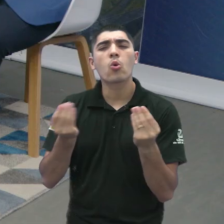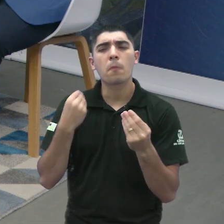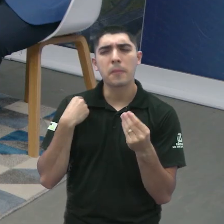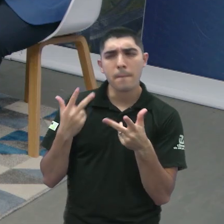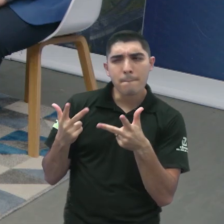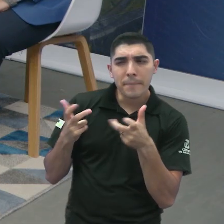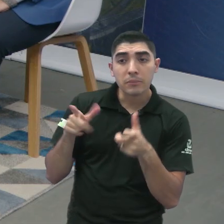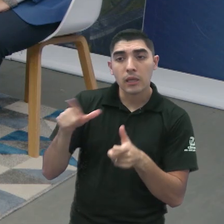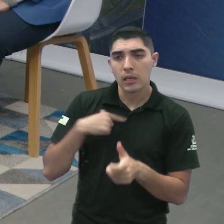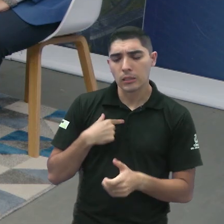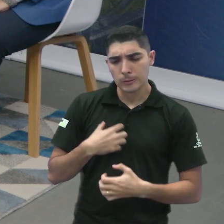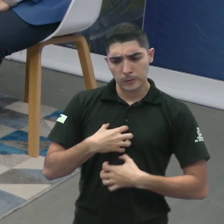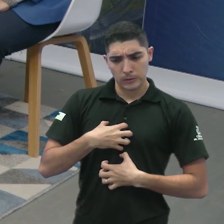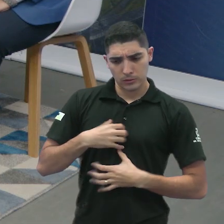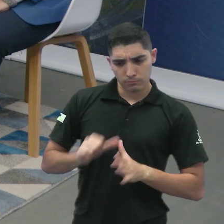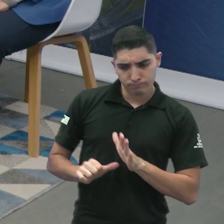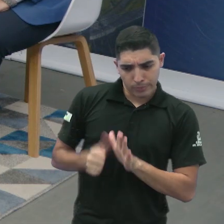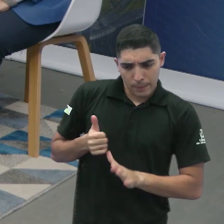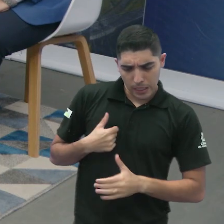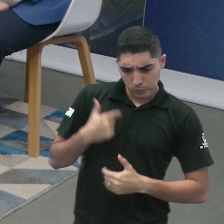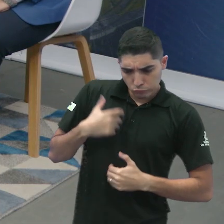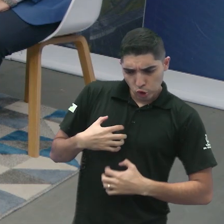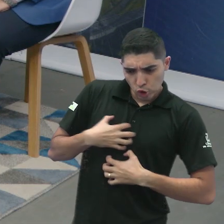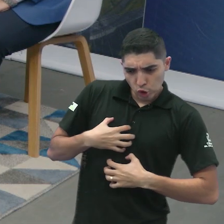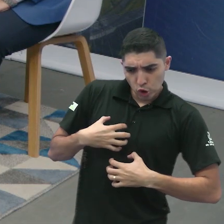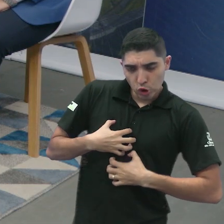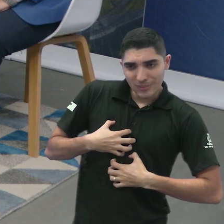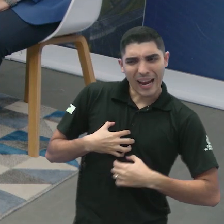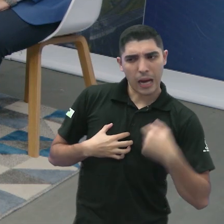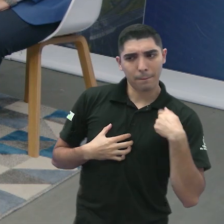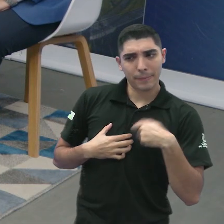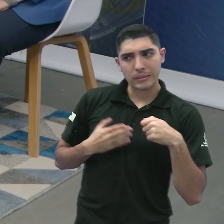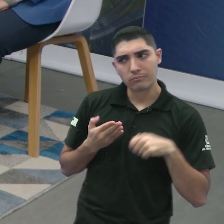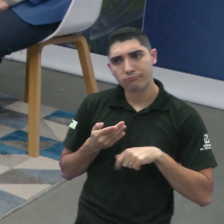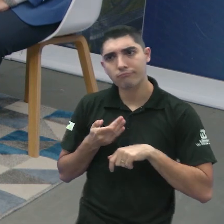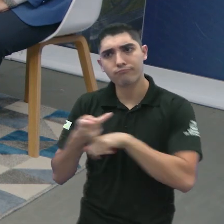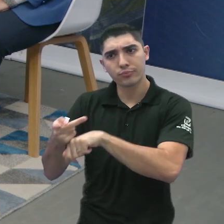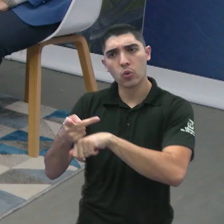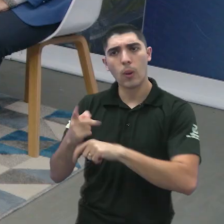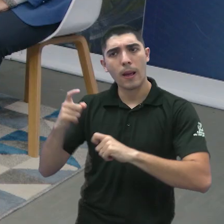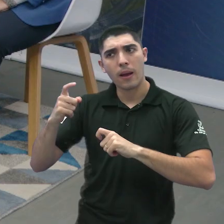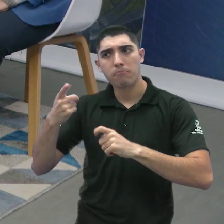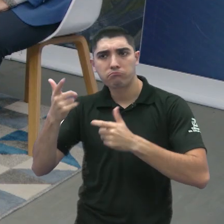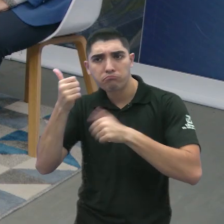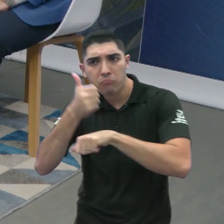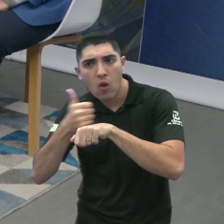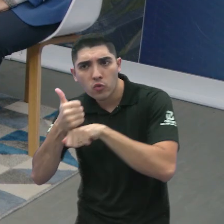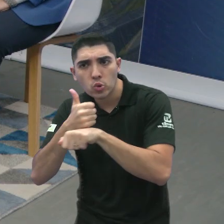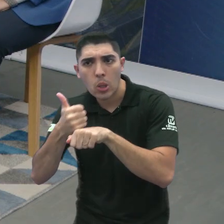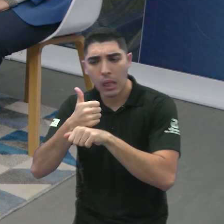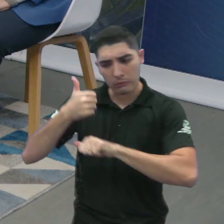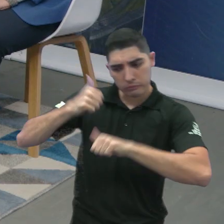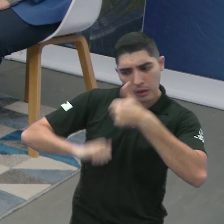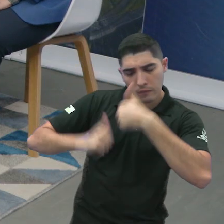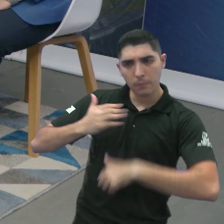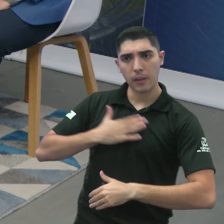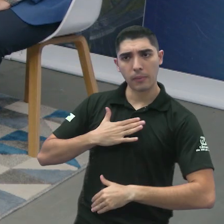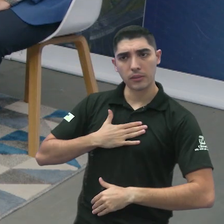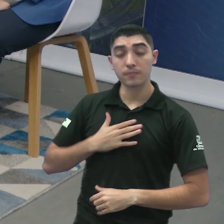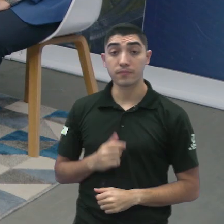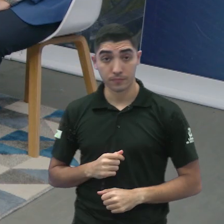que indicam que as pessoas devem buscar, né, uma avaliação profissional diante dessa situação, desse cenário que a gente apontou